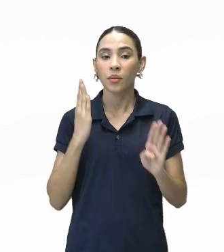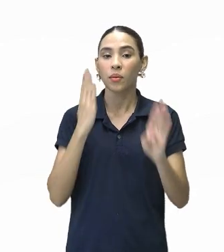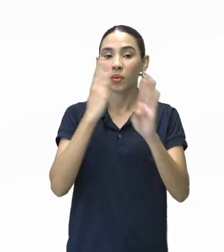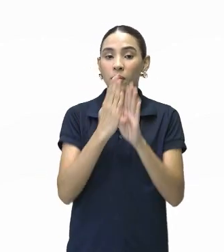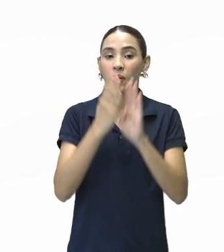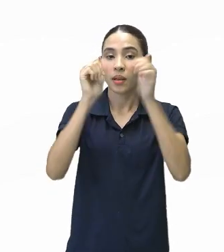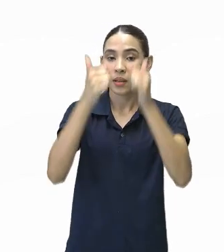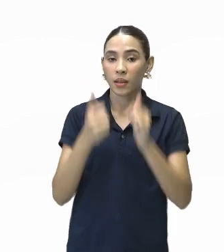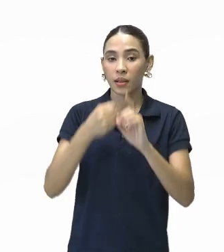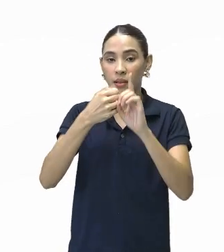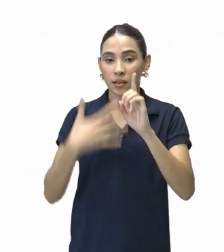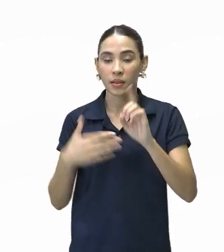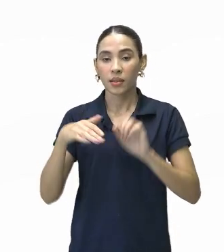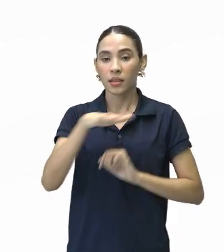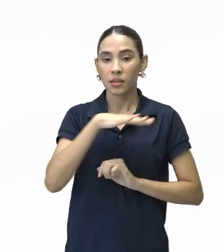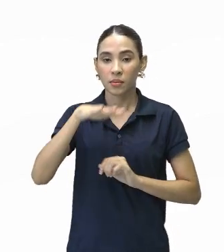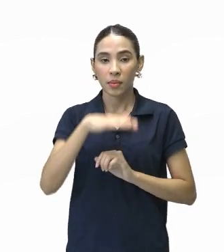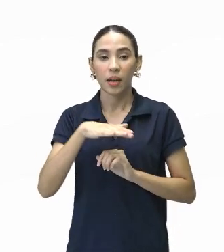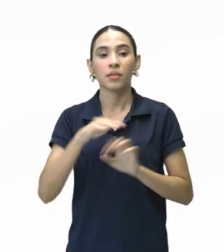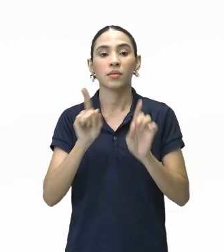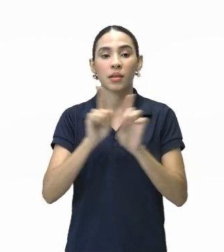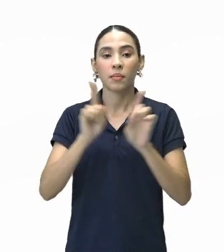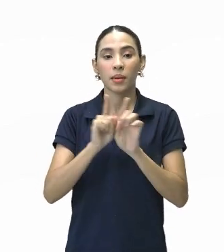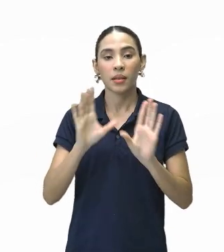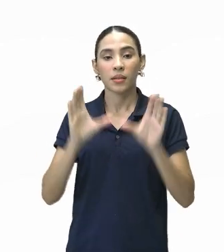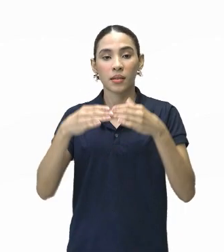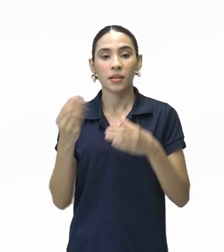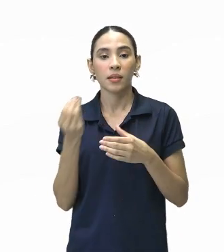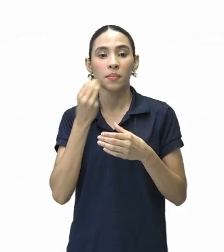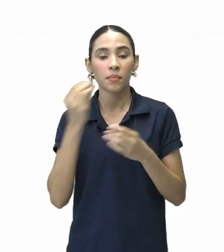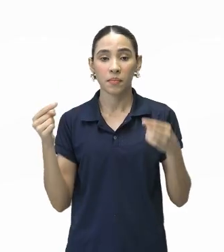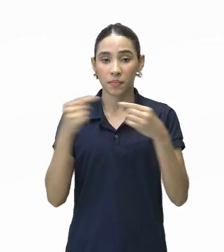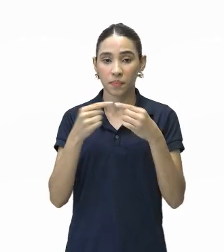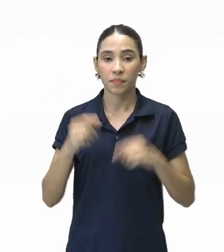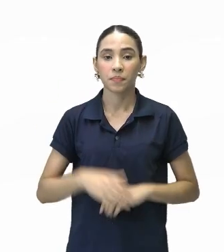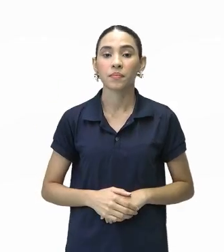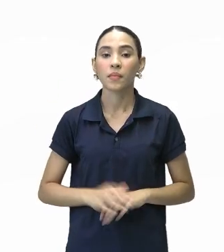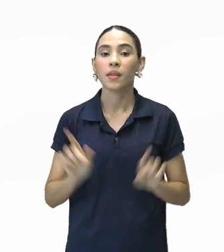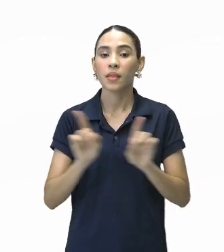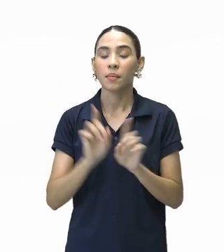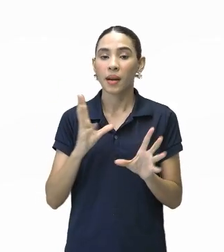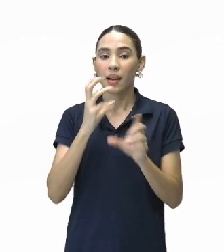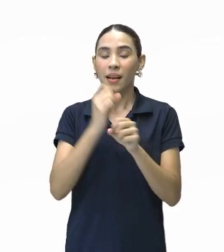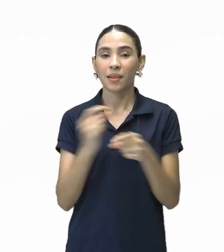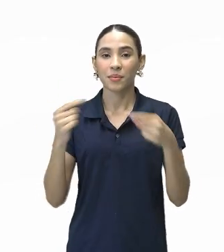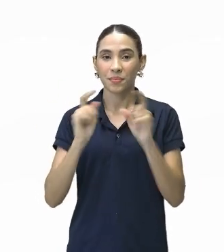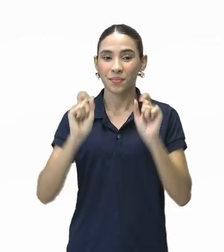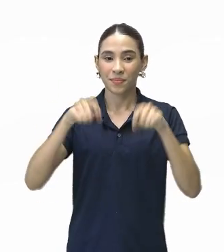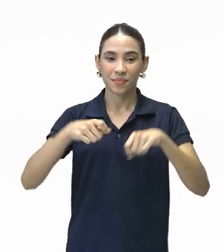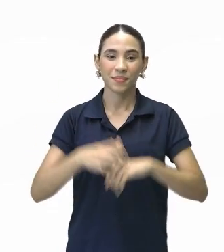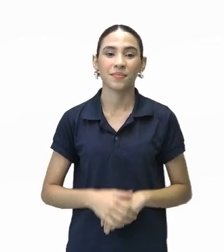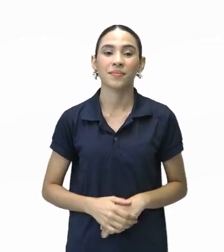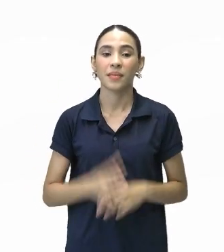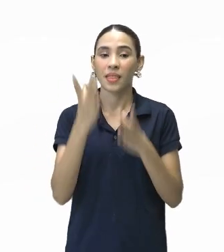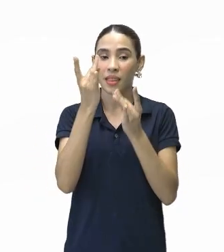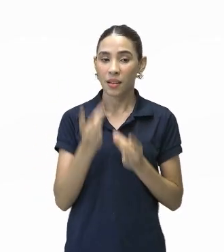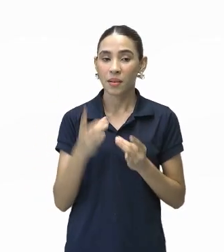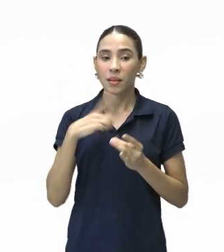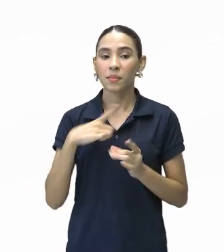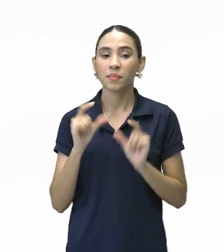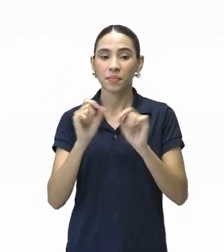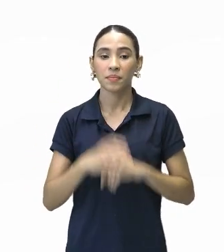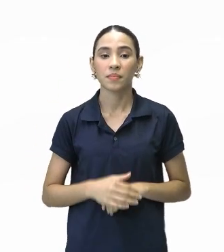identificação e descrição do espaço amostral de eventos aleatórios e cálculos de probabilidade,